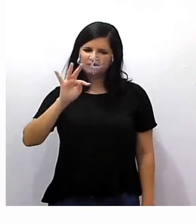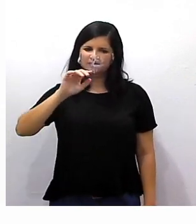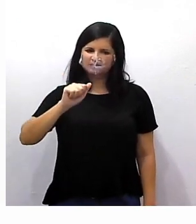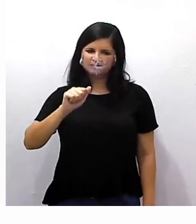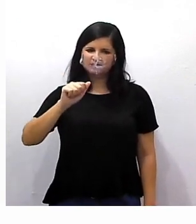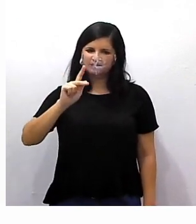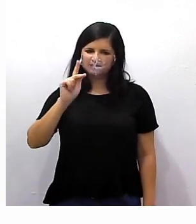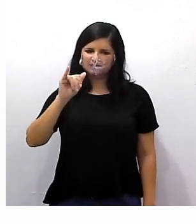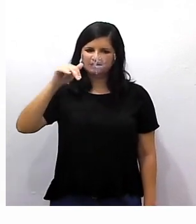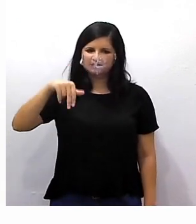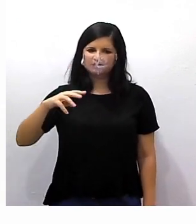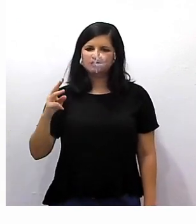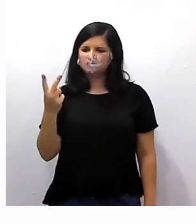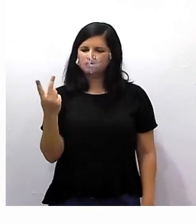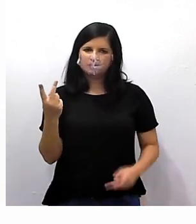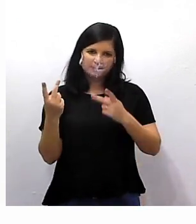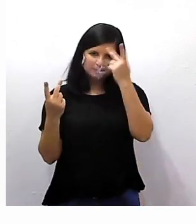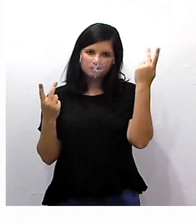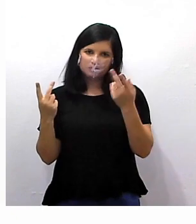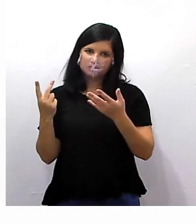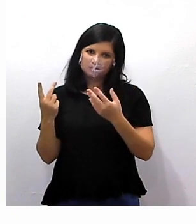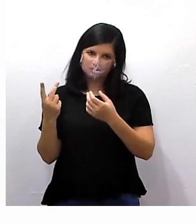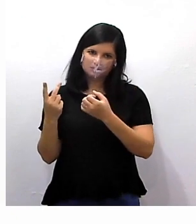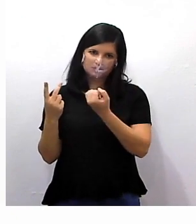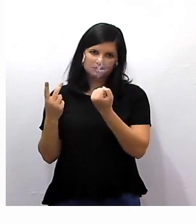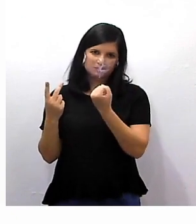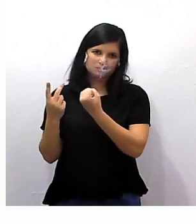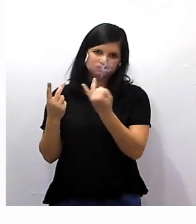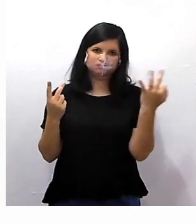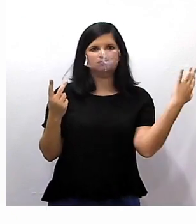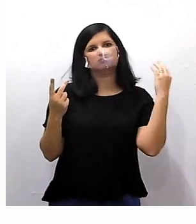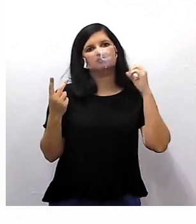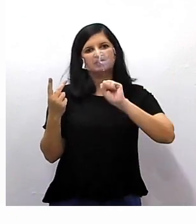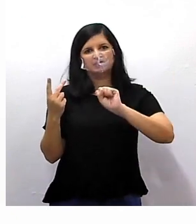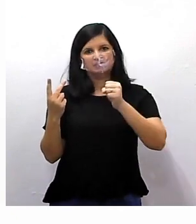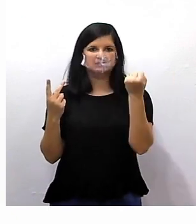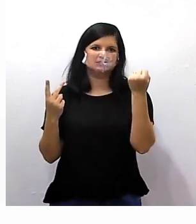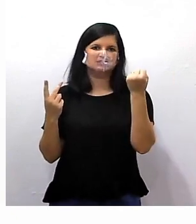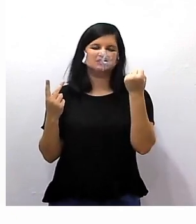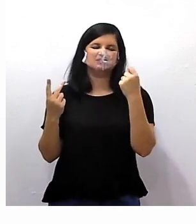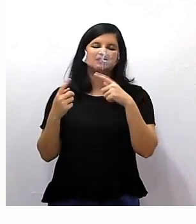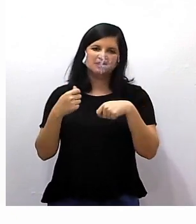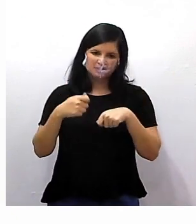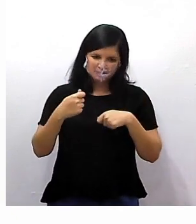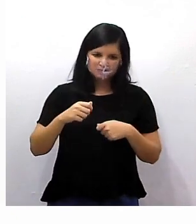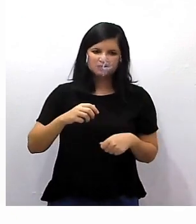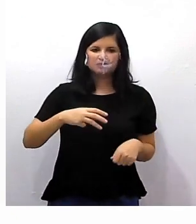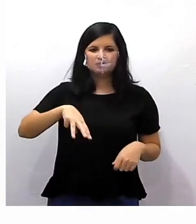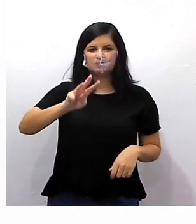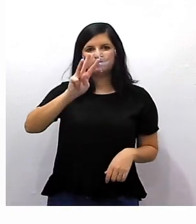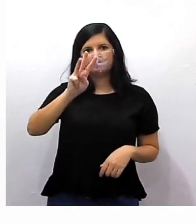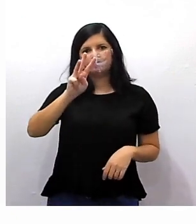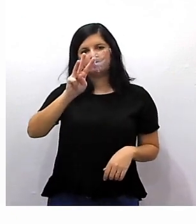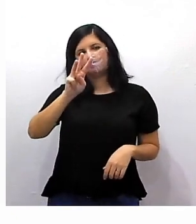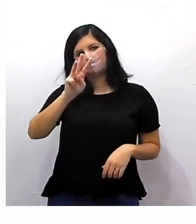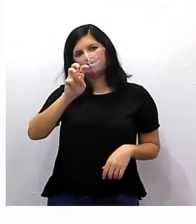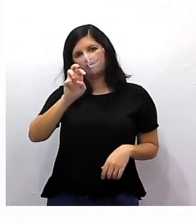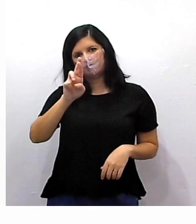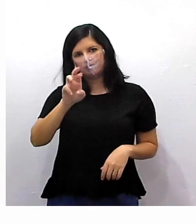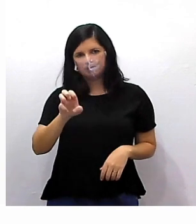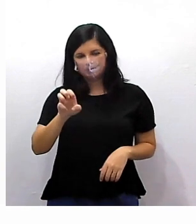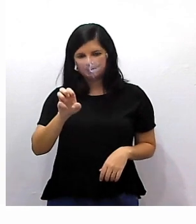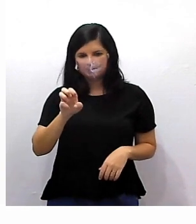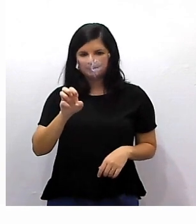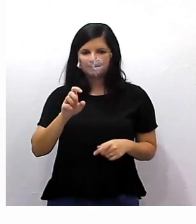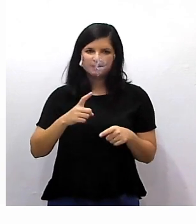sujeito ali seria two people. Two people é plural, então não posso utilizar o was. Né? Eu teria que utilizar o were. Por quê? Porque people faz referência